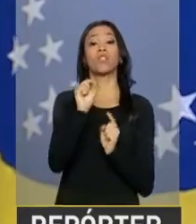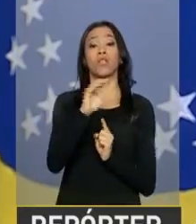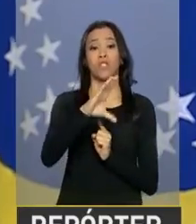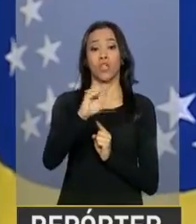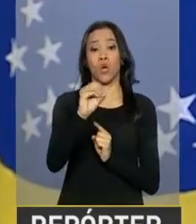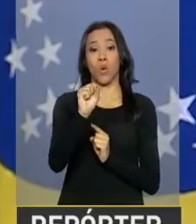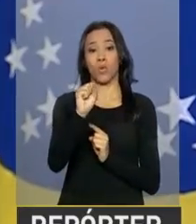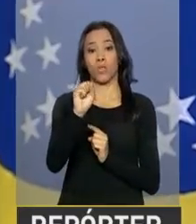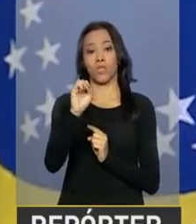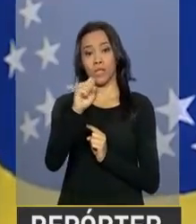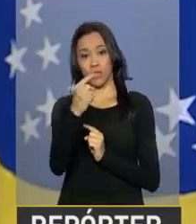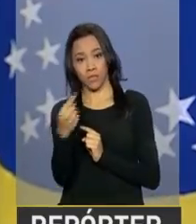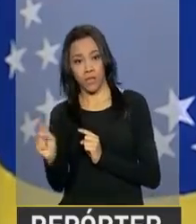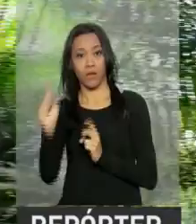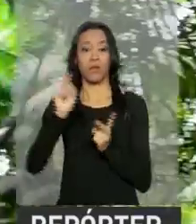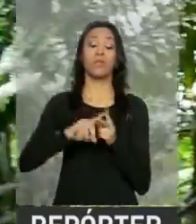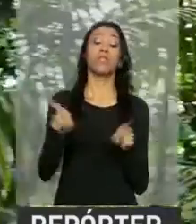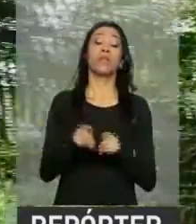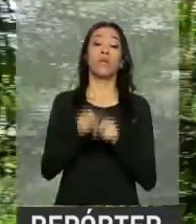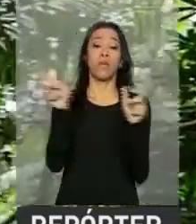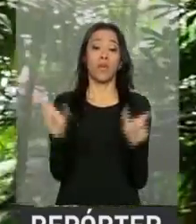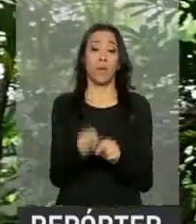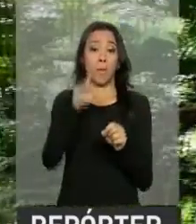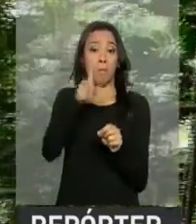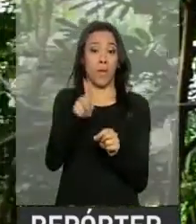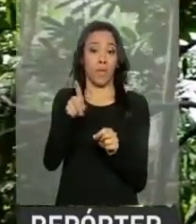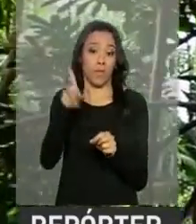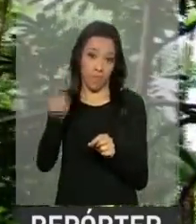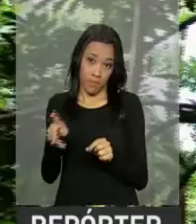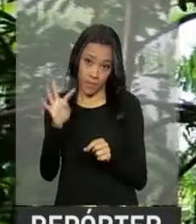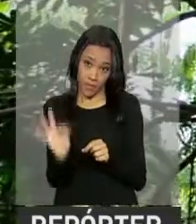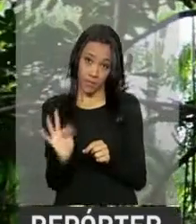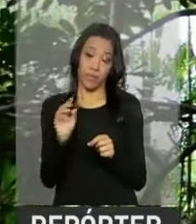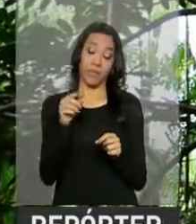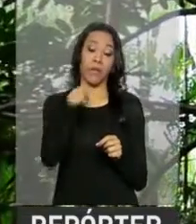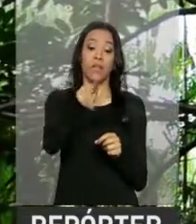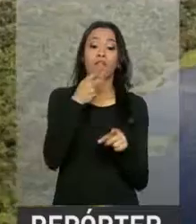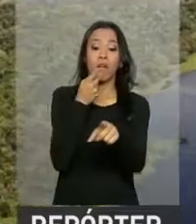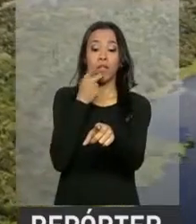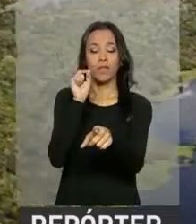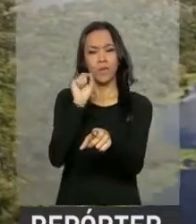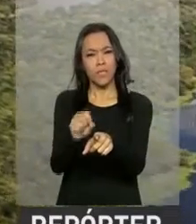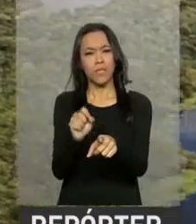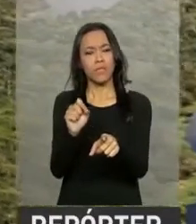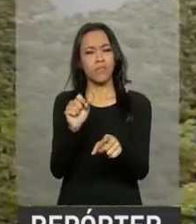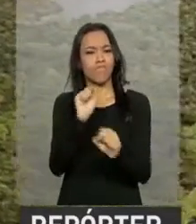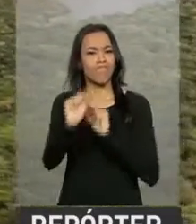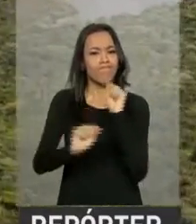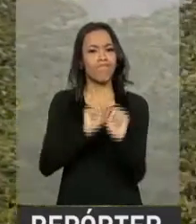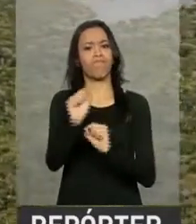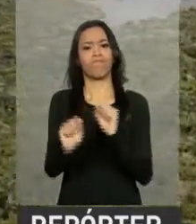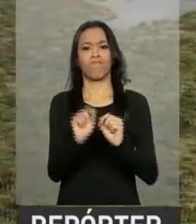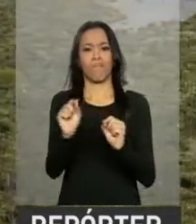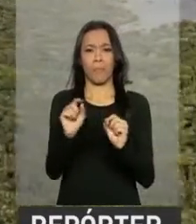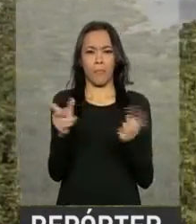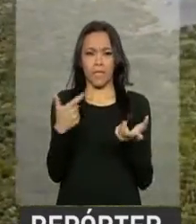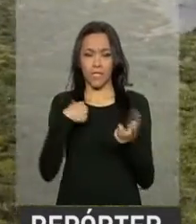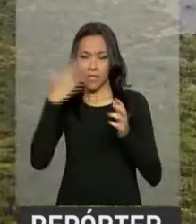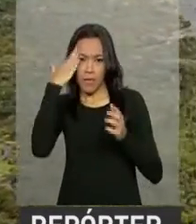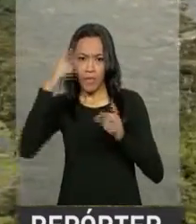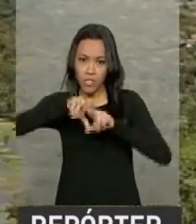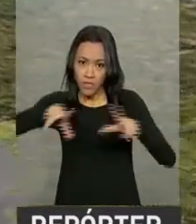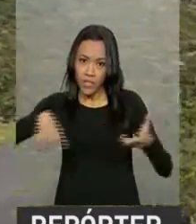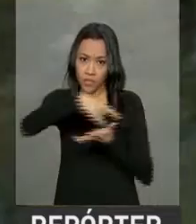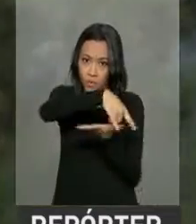participação de dpp entraves ao licenciamento ambiental ea necessidade de diferenciar a licença de acordo